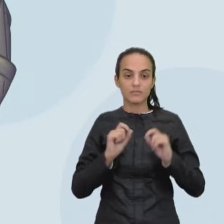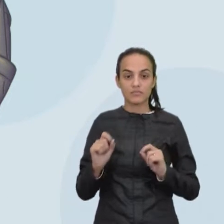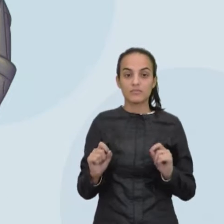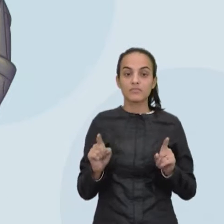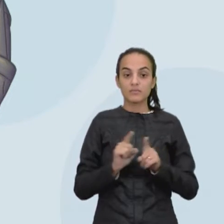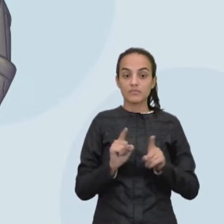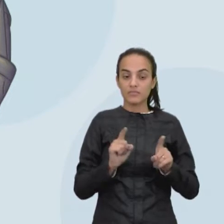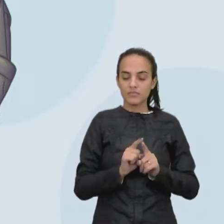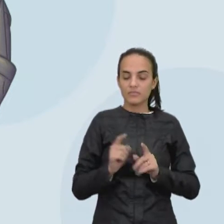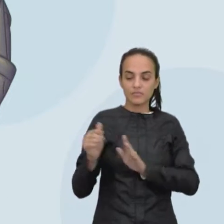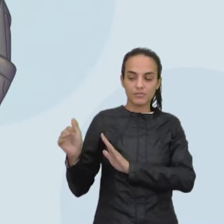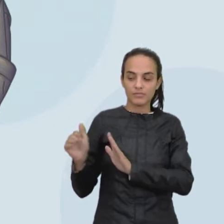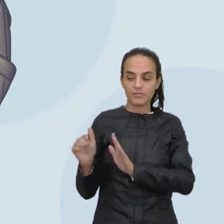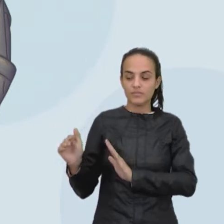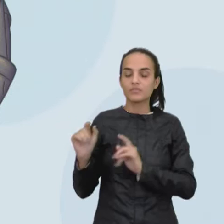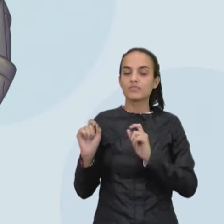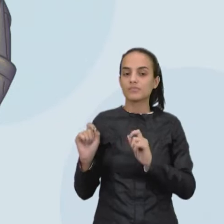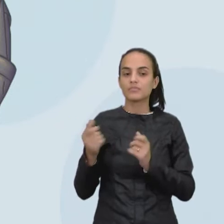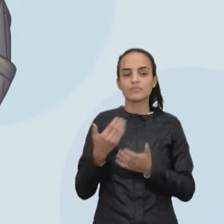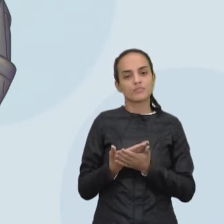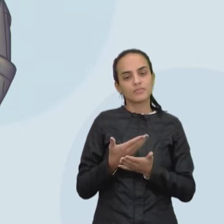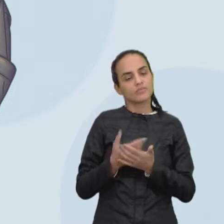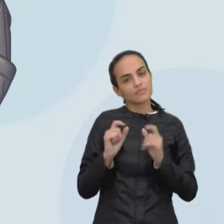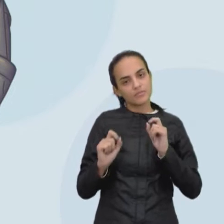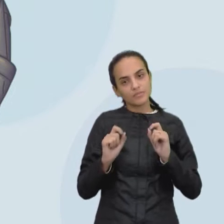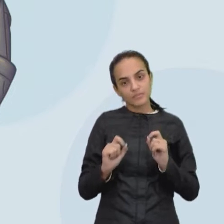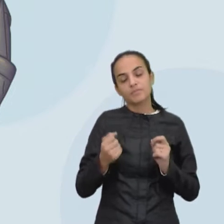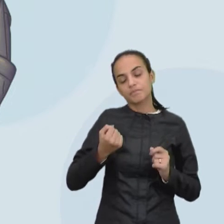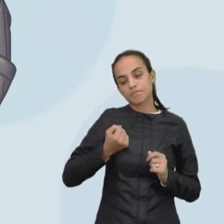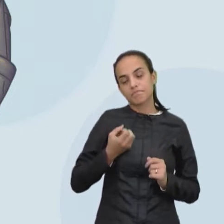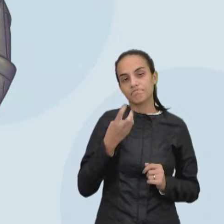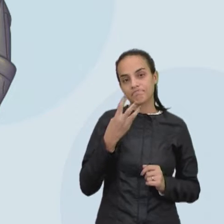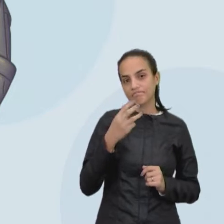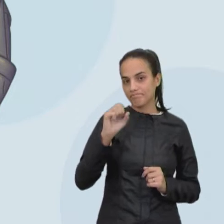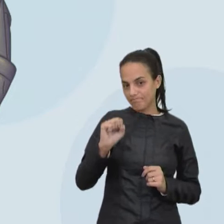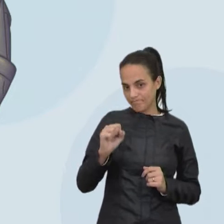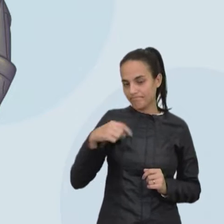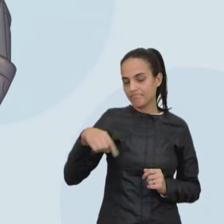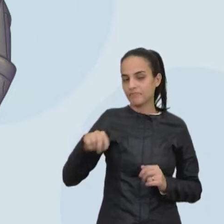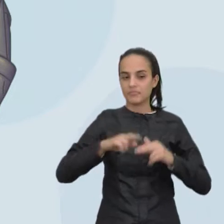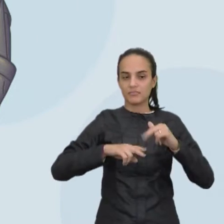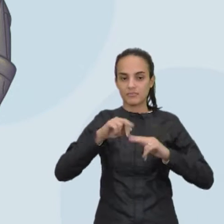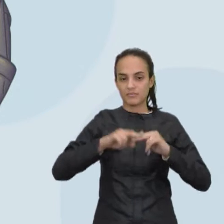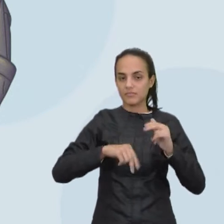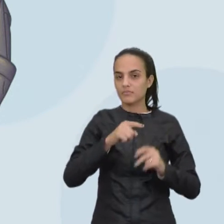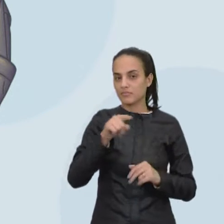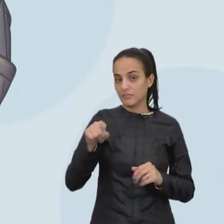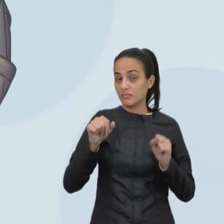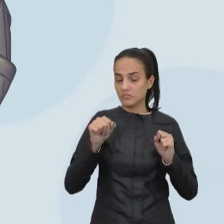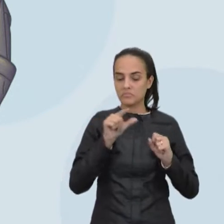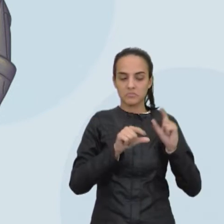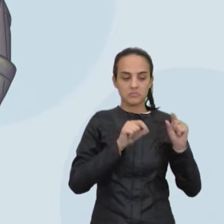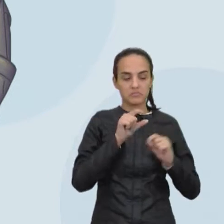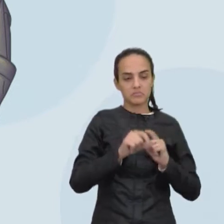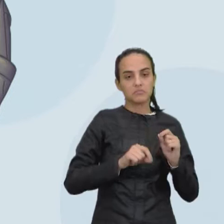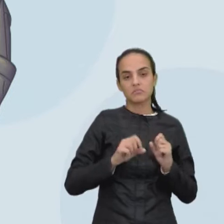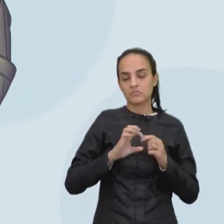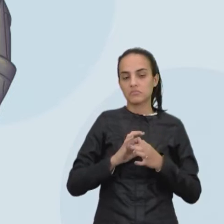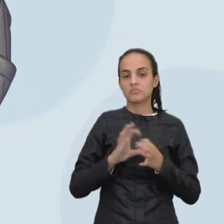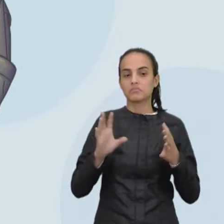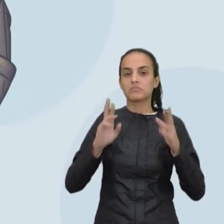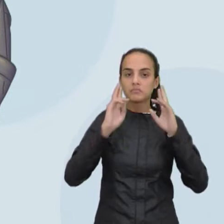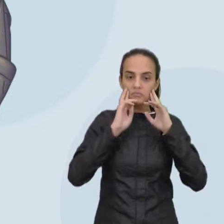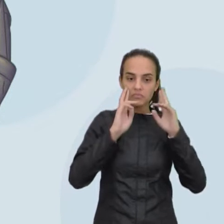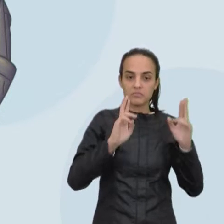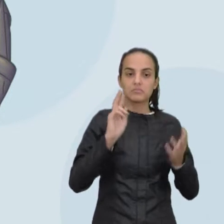o momento que nós estamos. Que aula é essa? A aula 38. Esses são alguns materiais que vocês podem disponibilizar, claro,